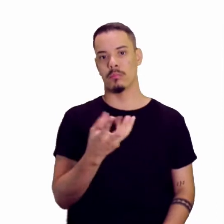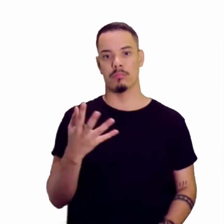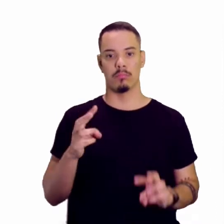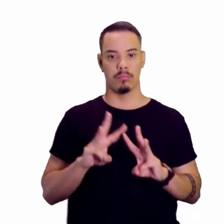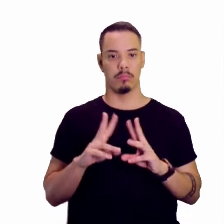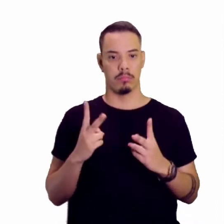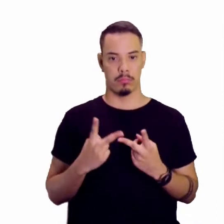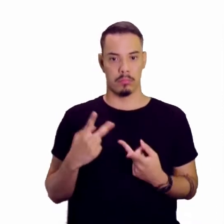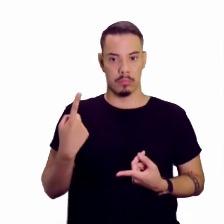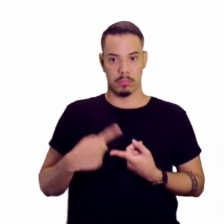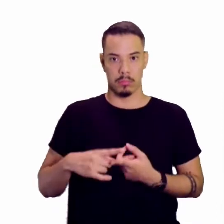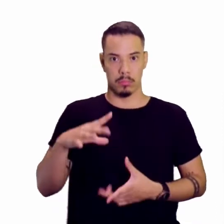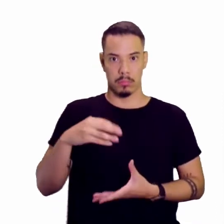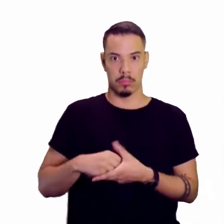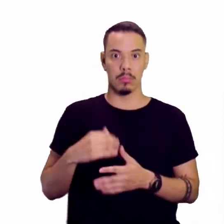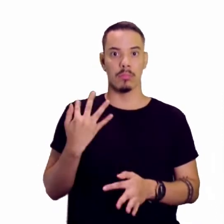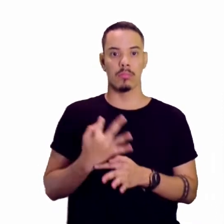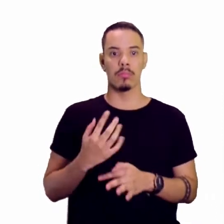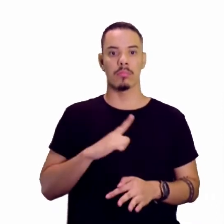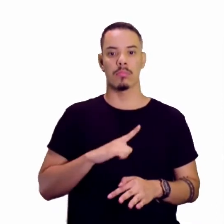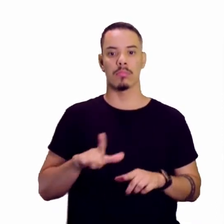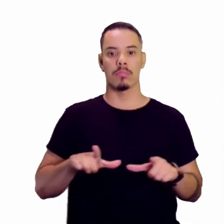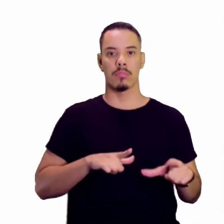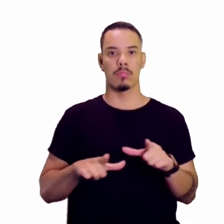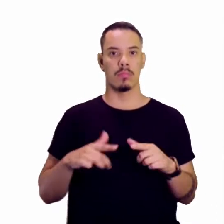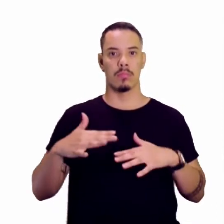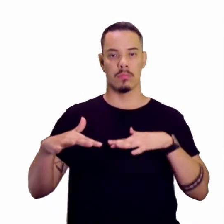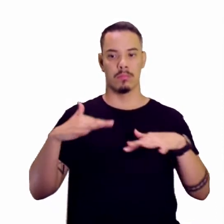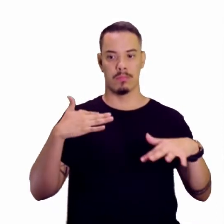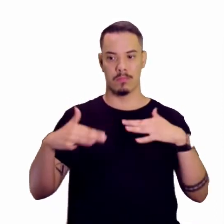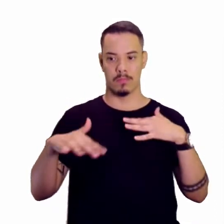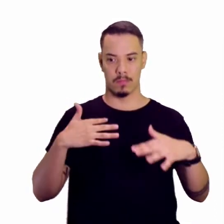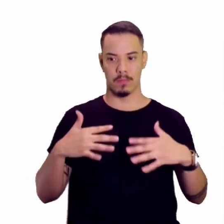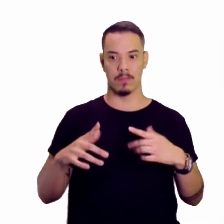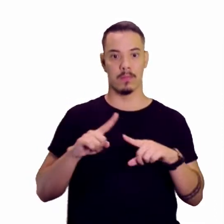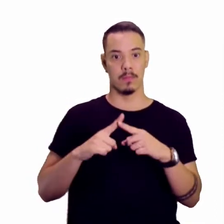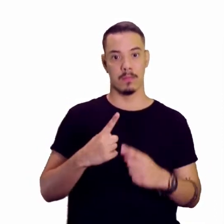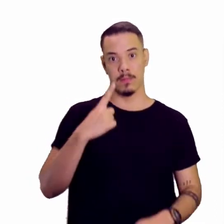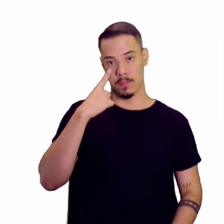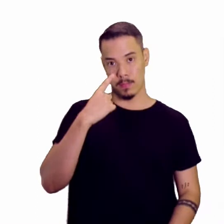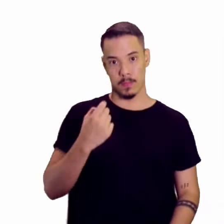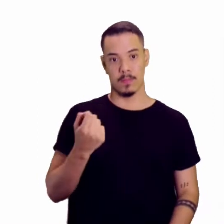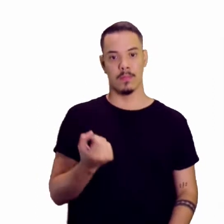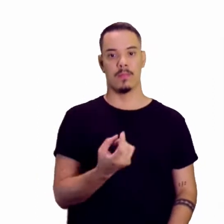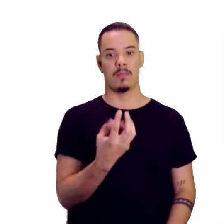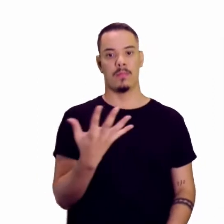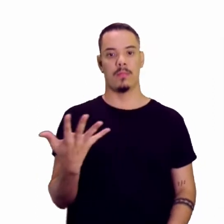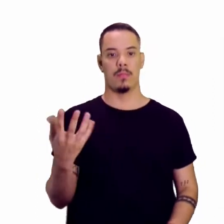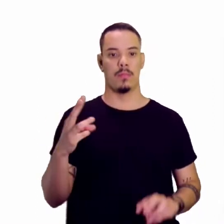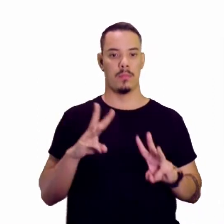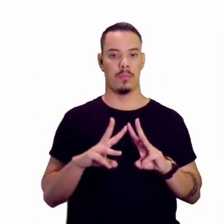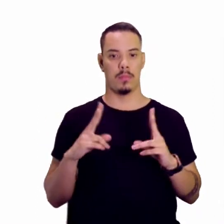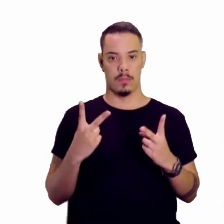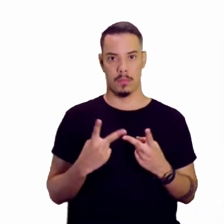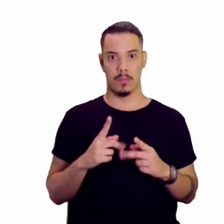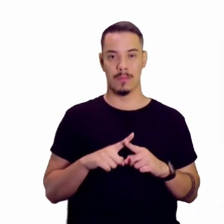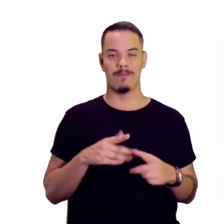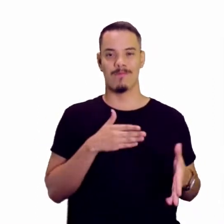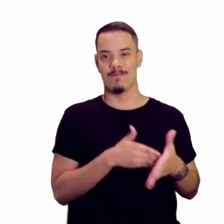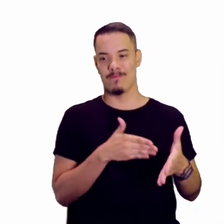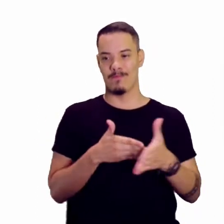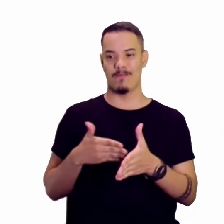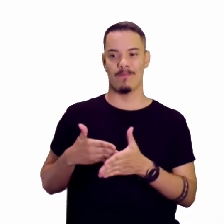trabalha muito a questão do movimento. Exato. E quando você trabalha na mecânica o movimento, o que interessa não é a quantidade de matéria, mas a dificuldade da